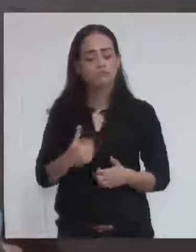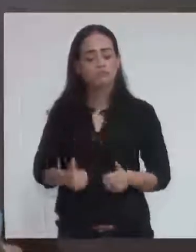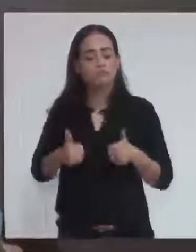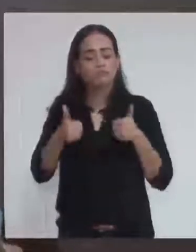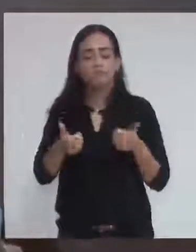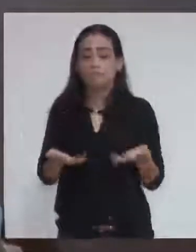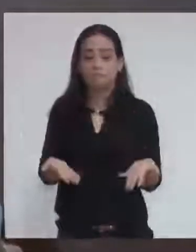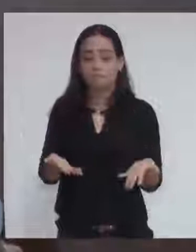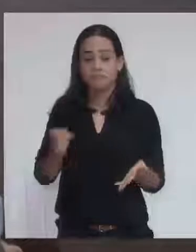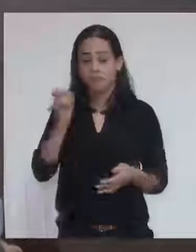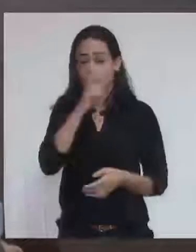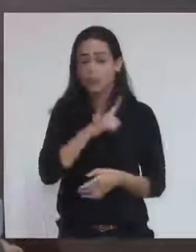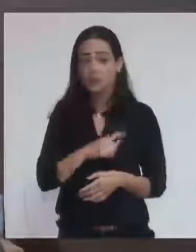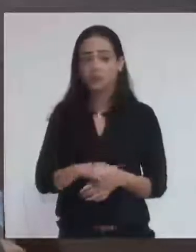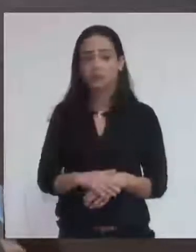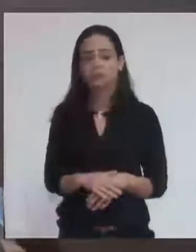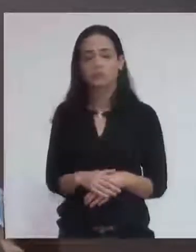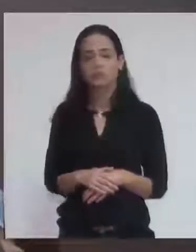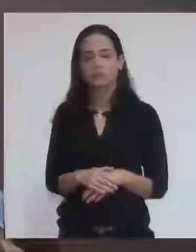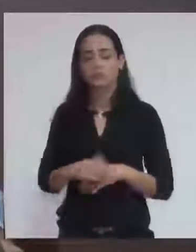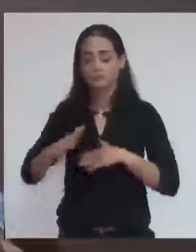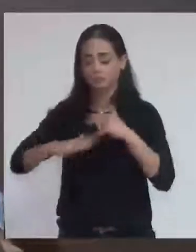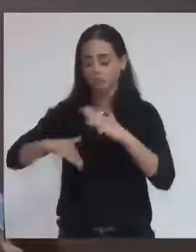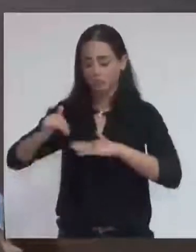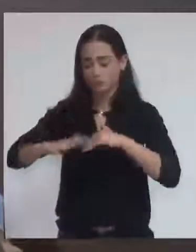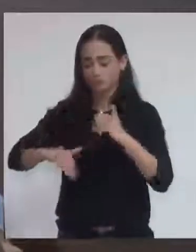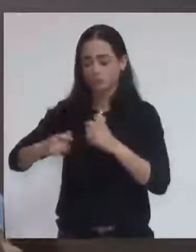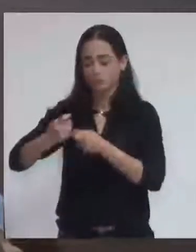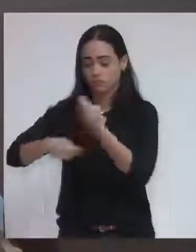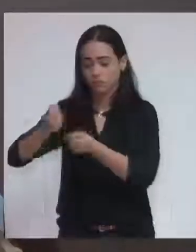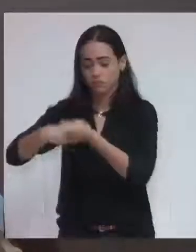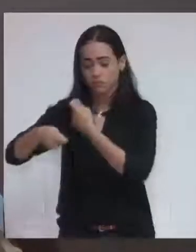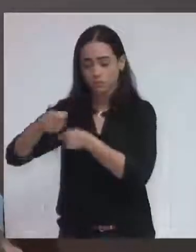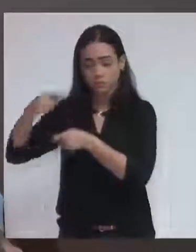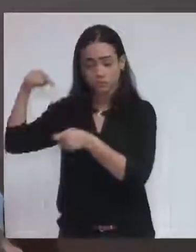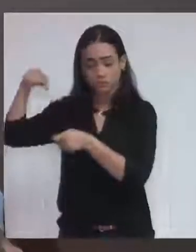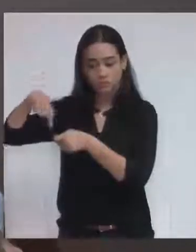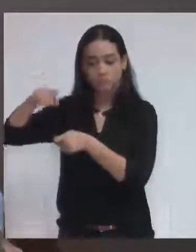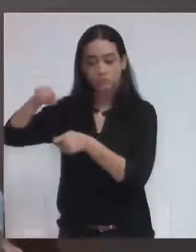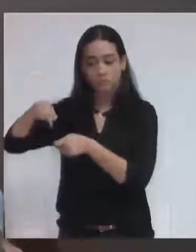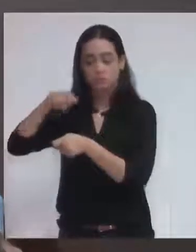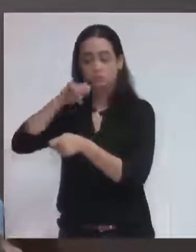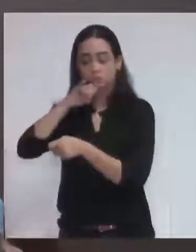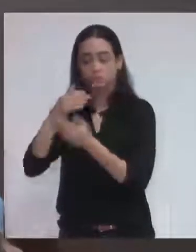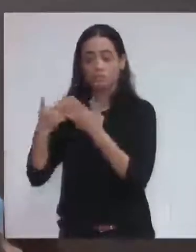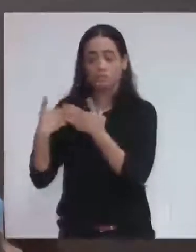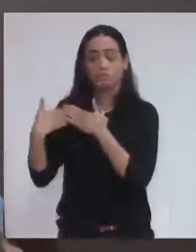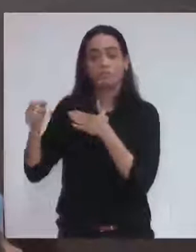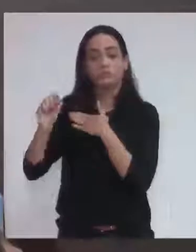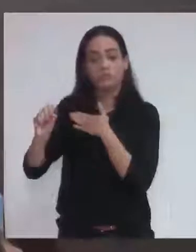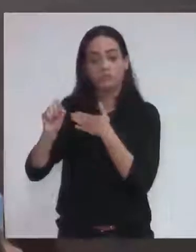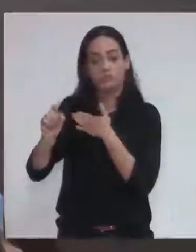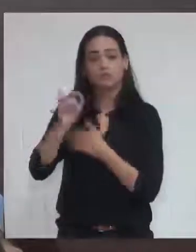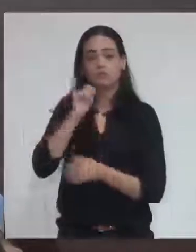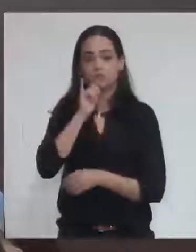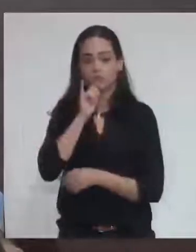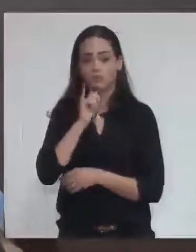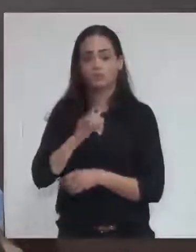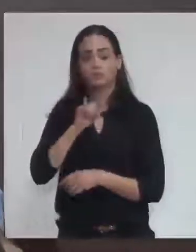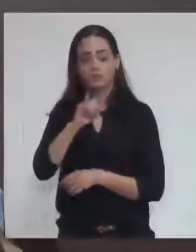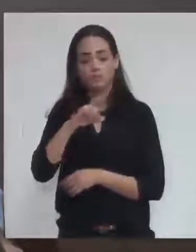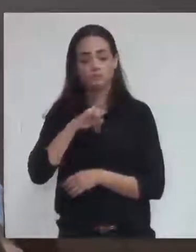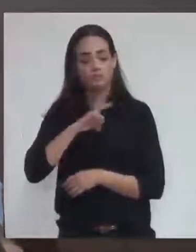práticas modernas de administração, de gestão, elas são muito claras. Se você precisa, ou se você quer um funcionário com uma